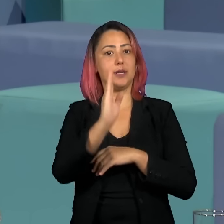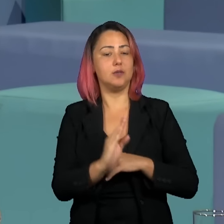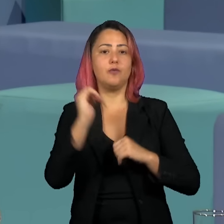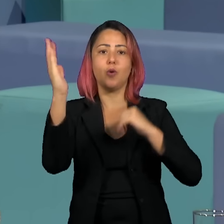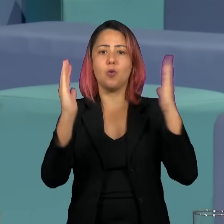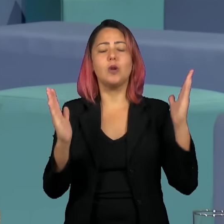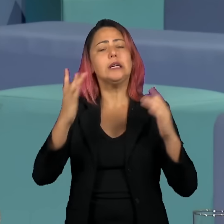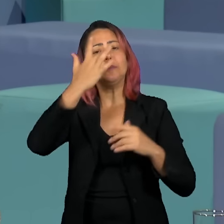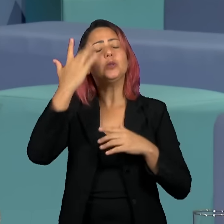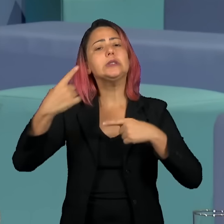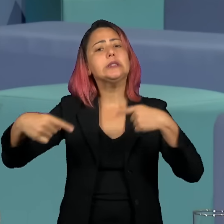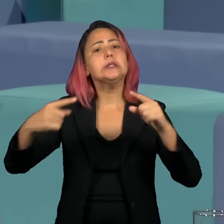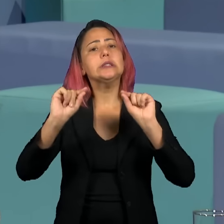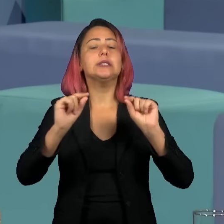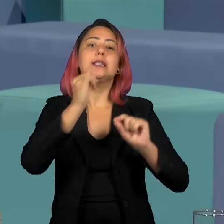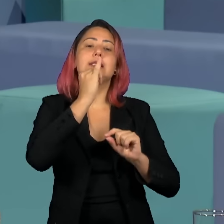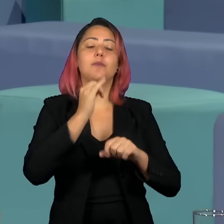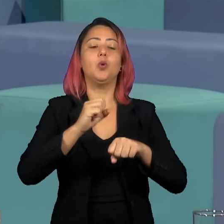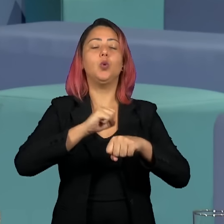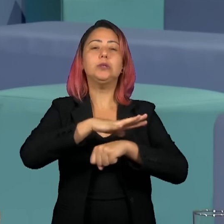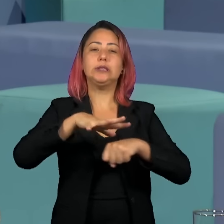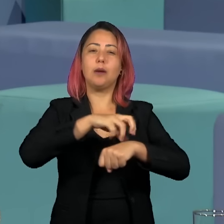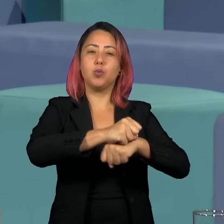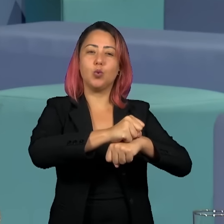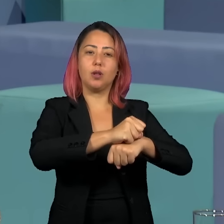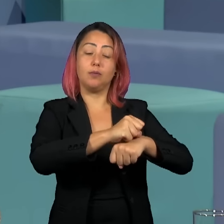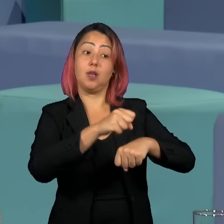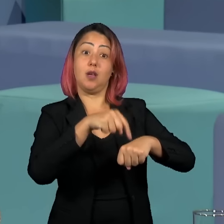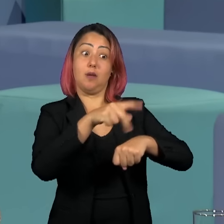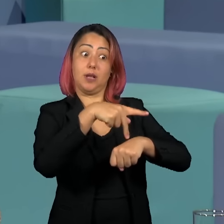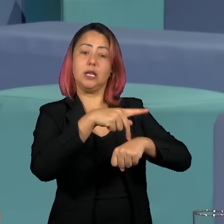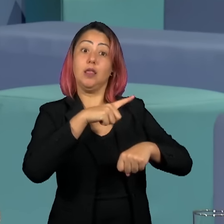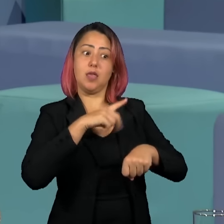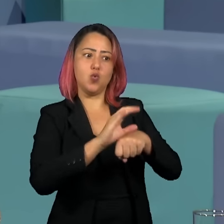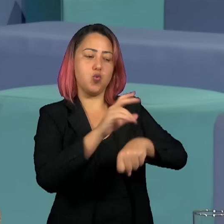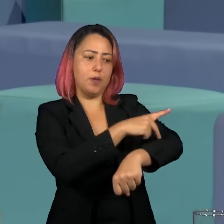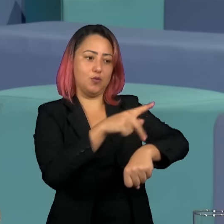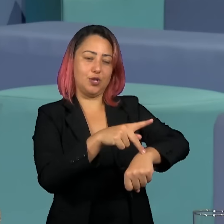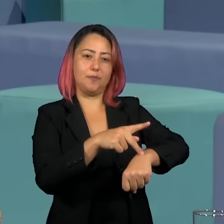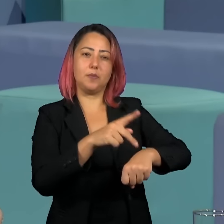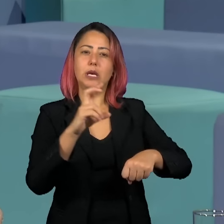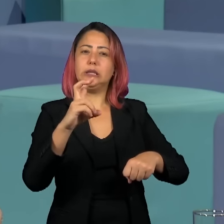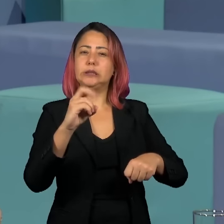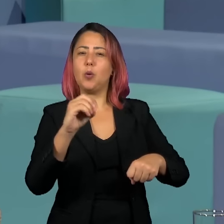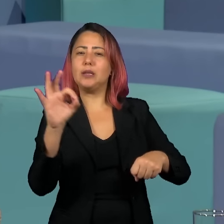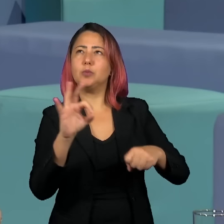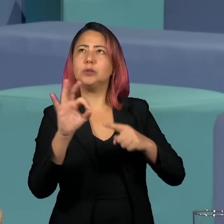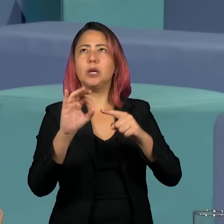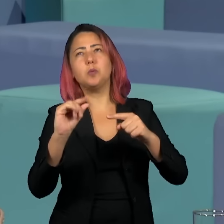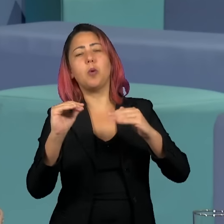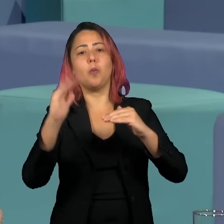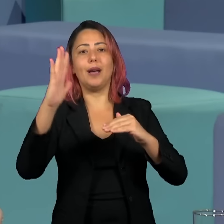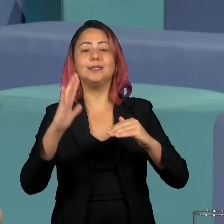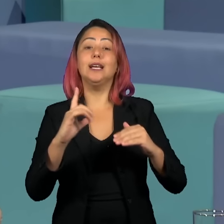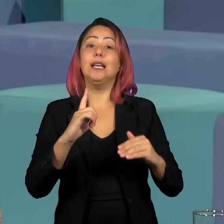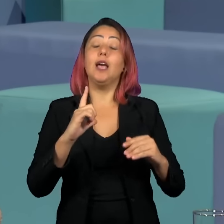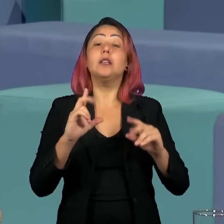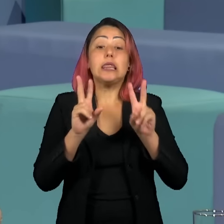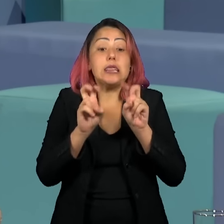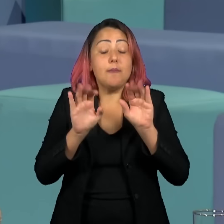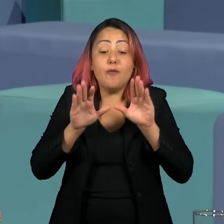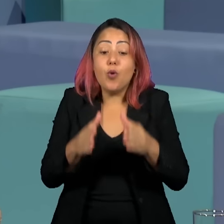currículo de pedagogia em Singapura 50% do conteúdo ou mais é como ensinar e o que ensinar